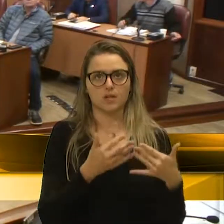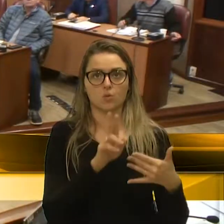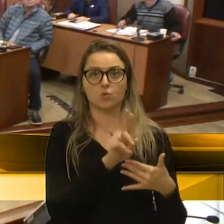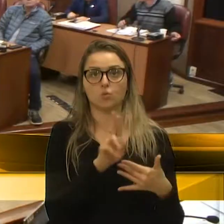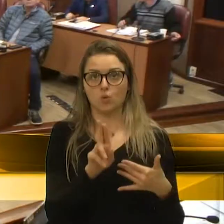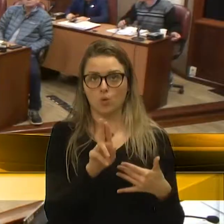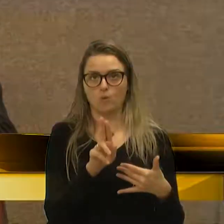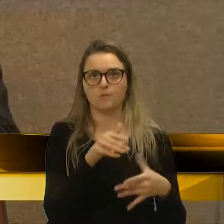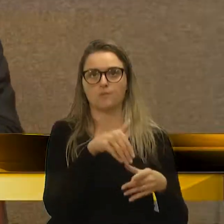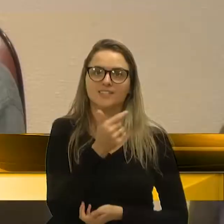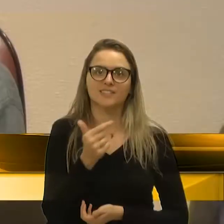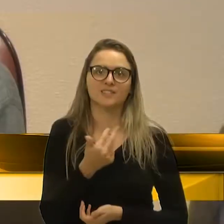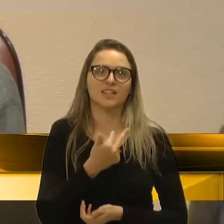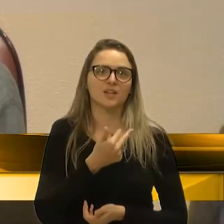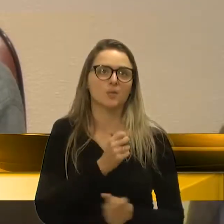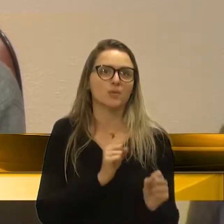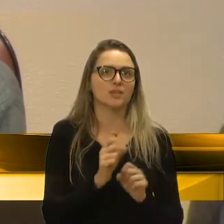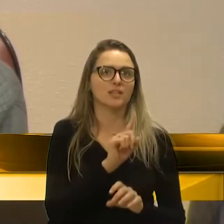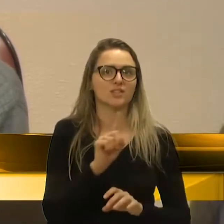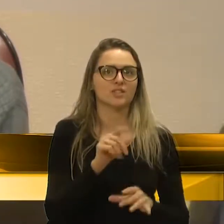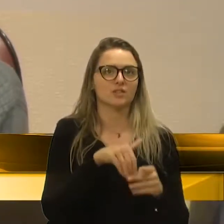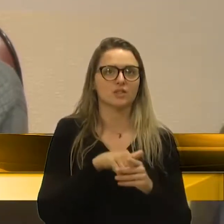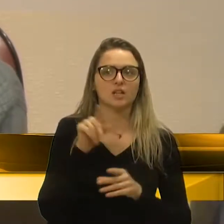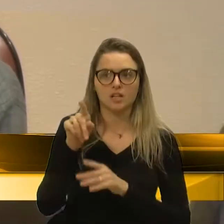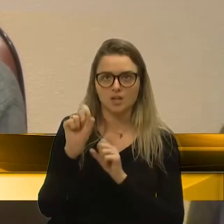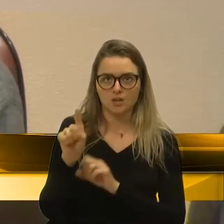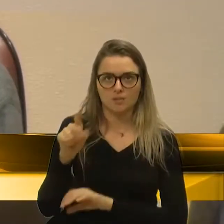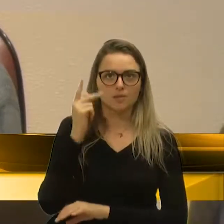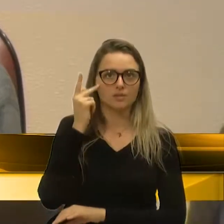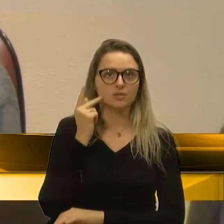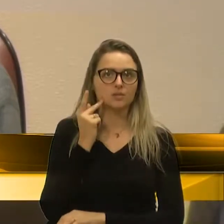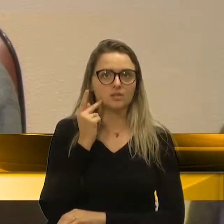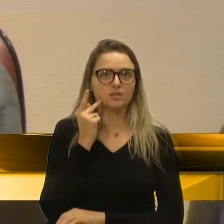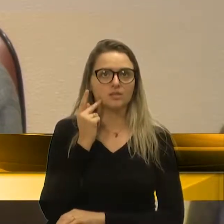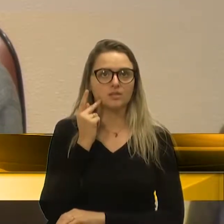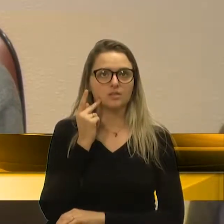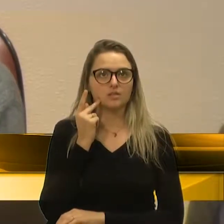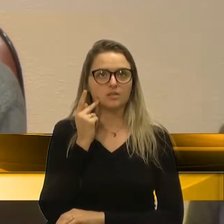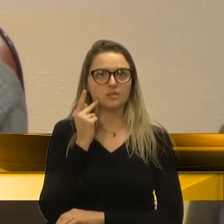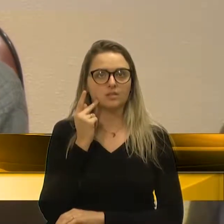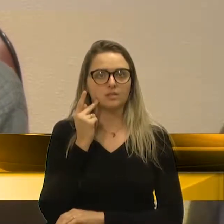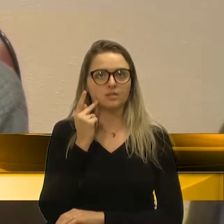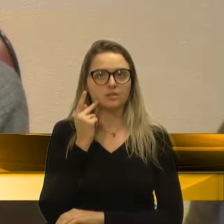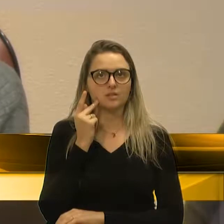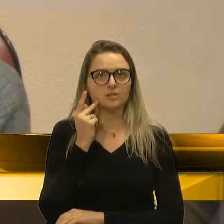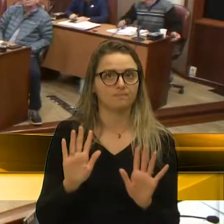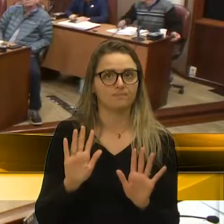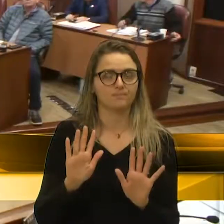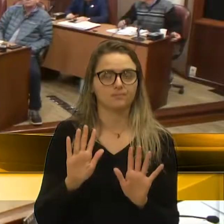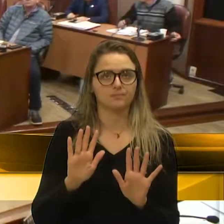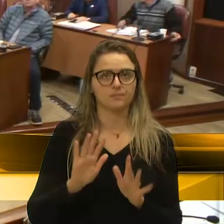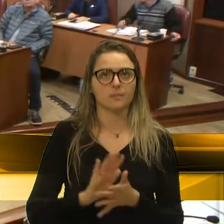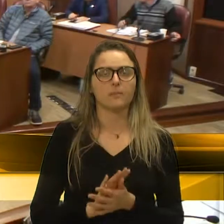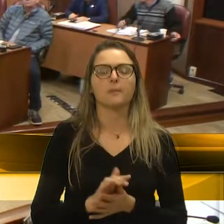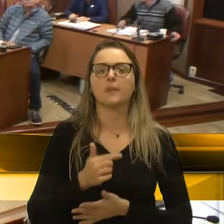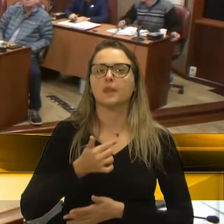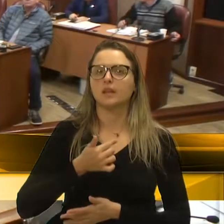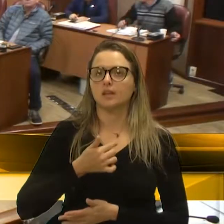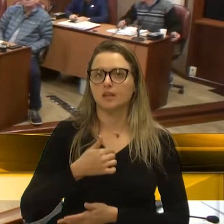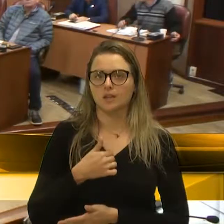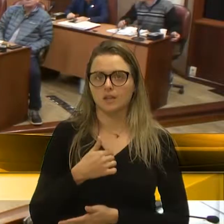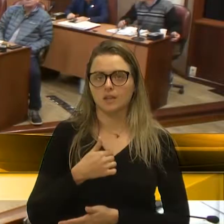arquivamento da denúncia, Flávio Cassina levou a questão a plenário, com base no regimento interno. Eu vou